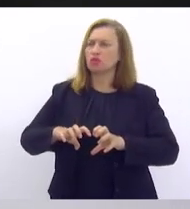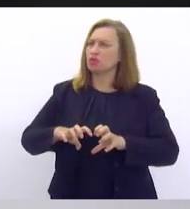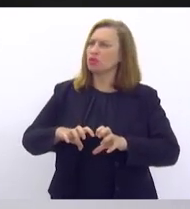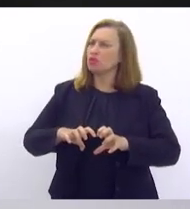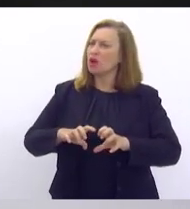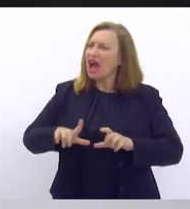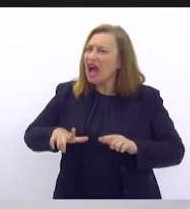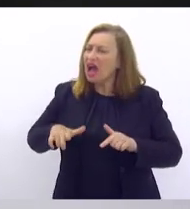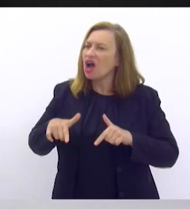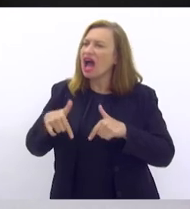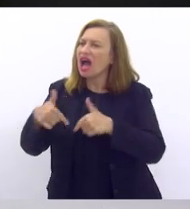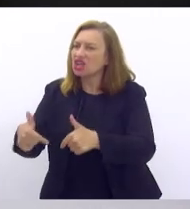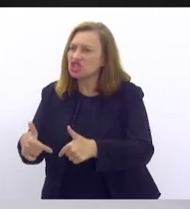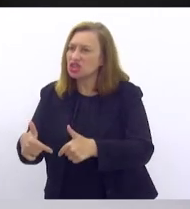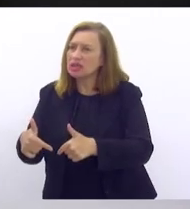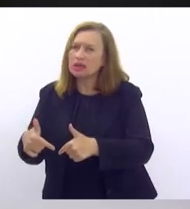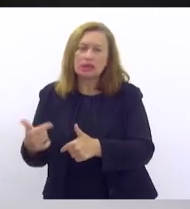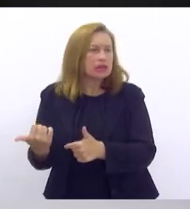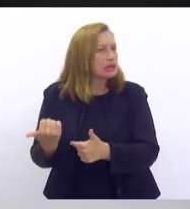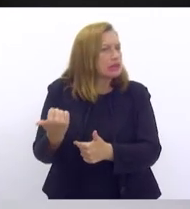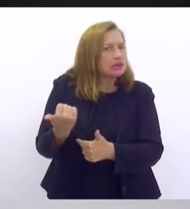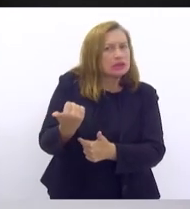instrui e ilumina o caminho que devemos seguir.